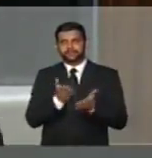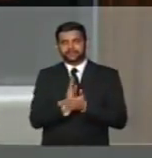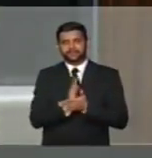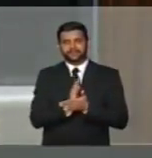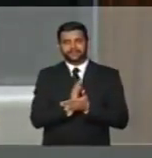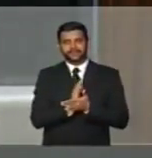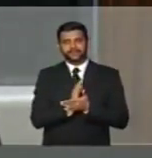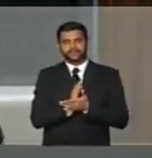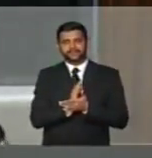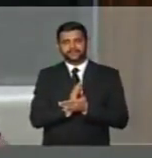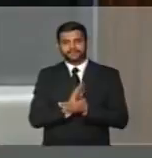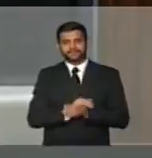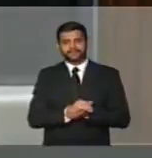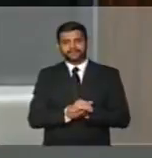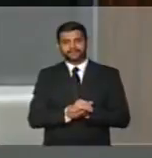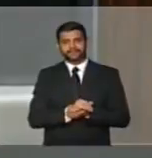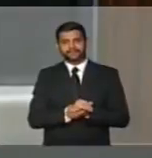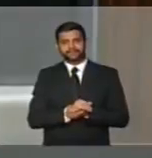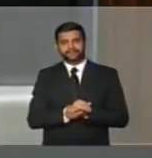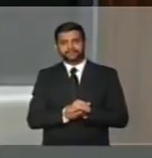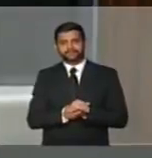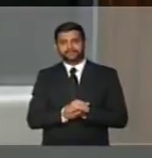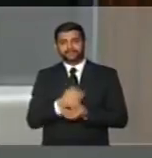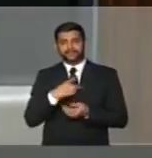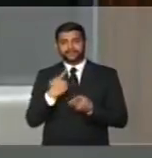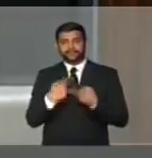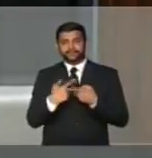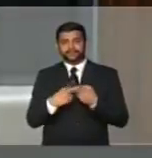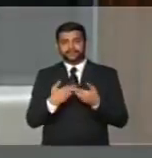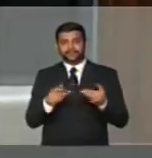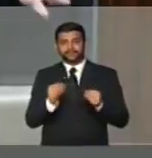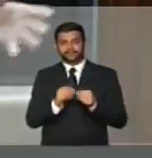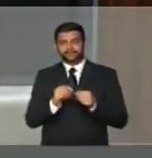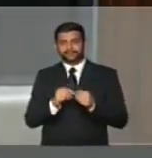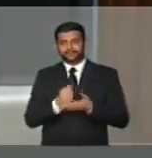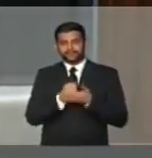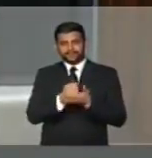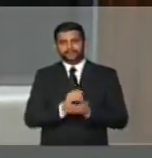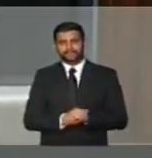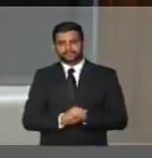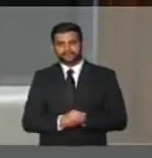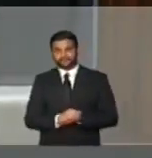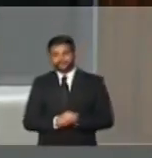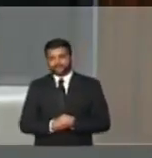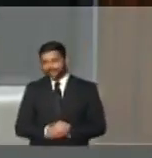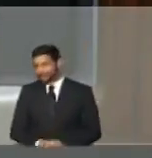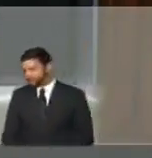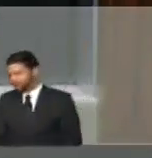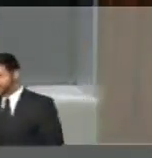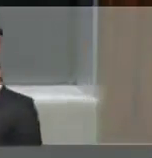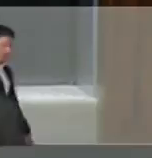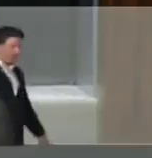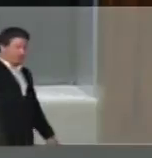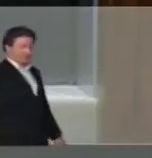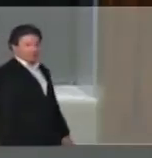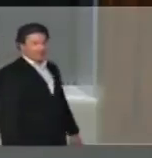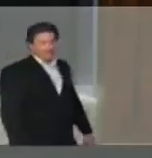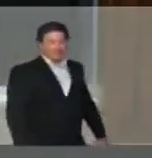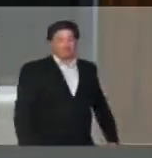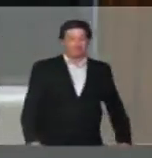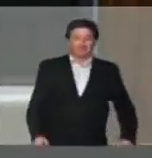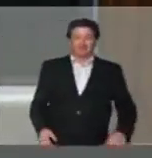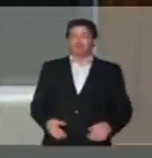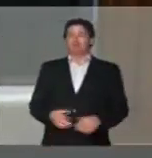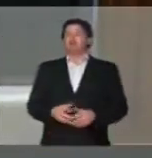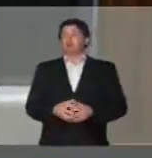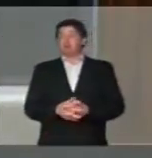na Comissão de Justiça, e de lá já vamos para o Senado. Já conversei com alguns senadores, esse nosso projeto